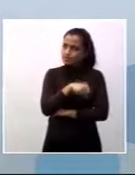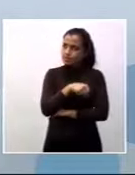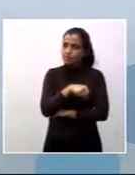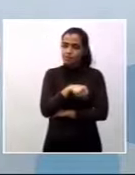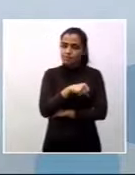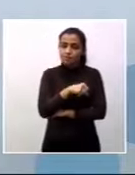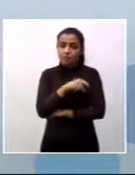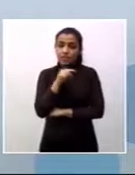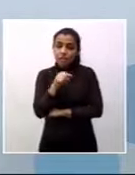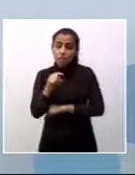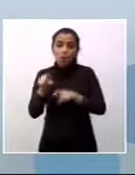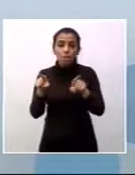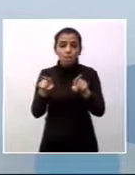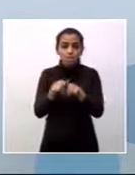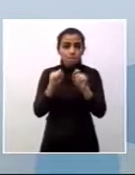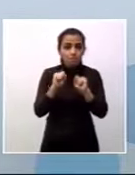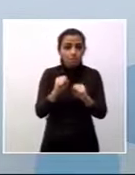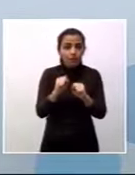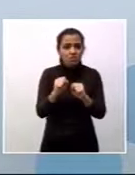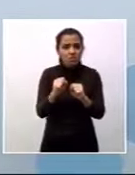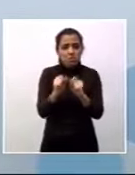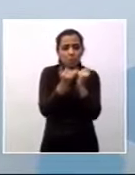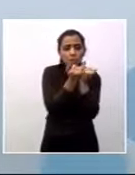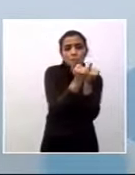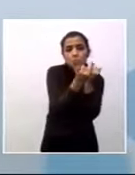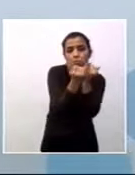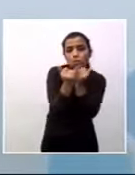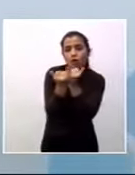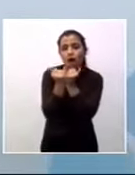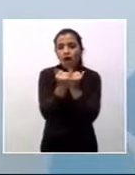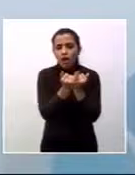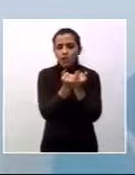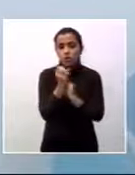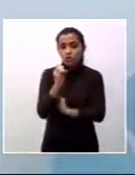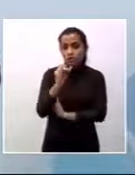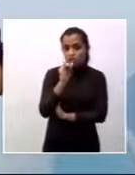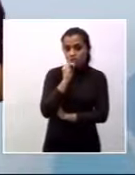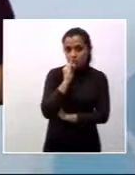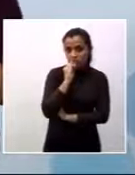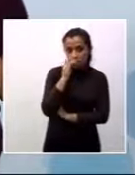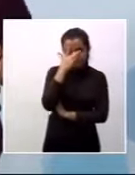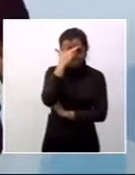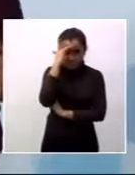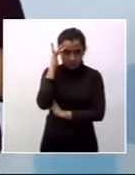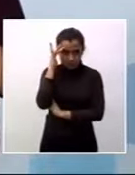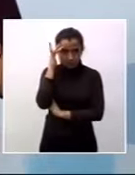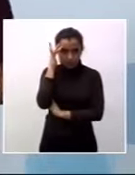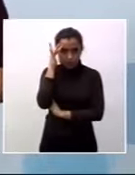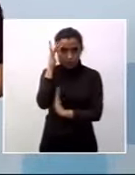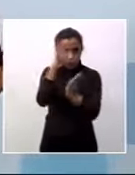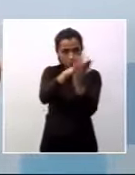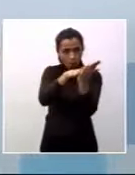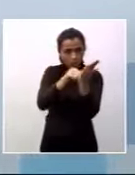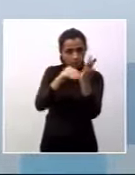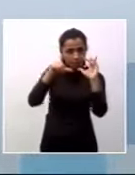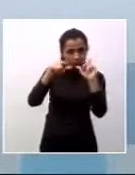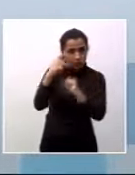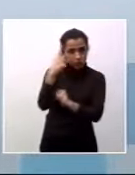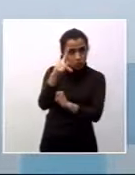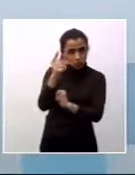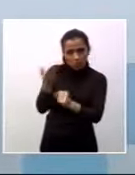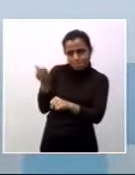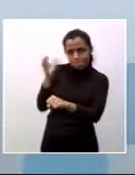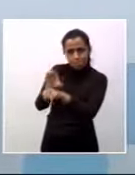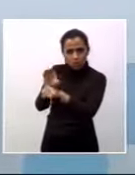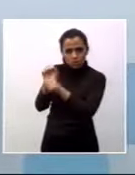colocar até para fake news menores como boatos sobre a gente só vim postar uma foto sua ou colocar em alguma rede social facebook